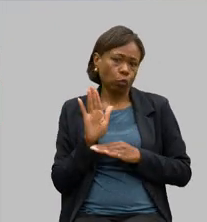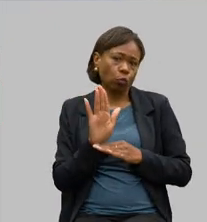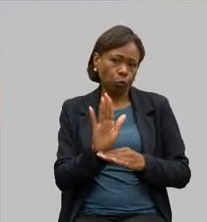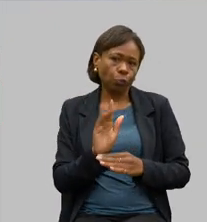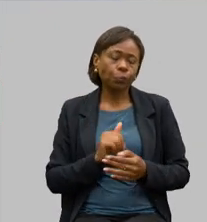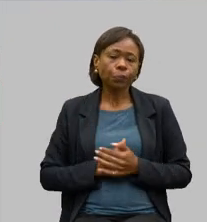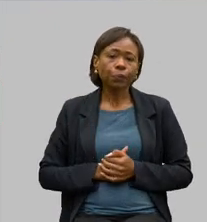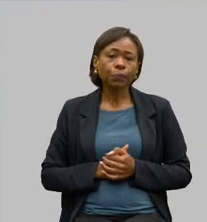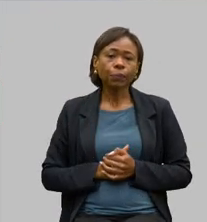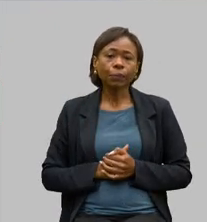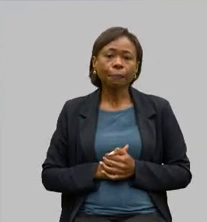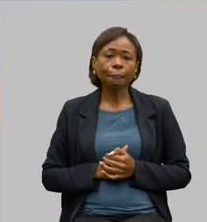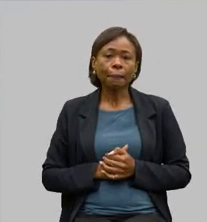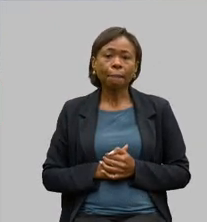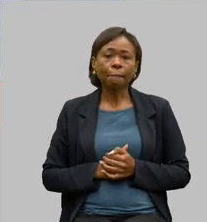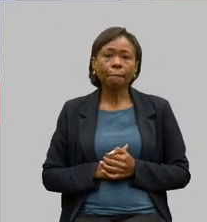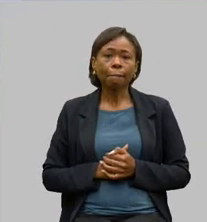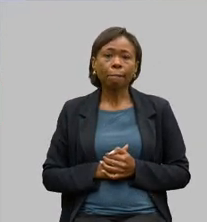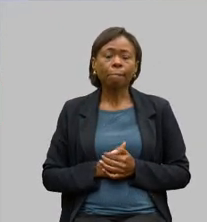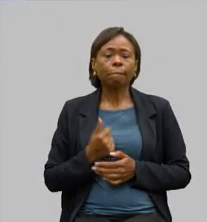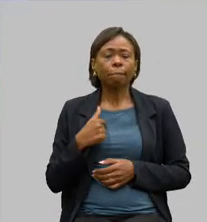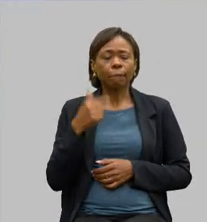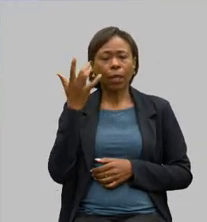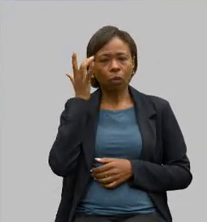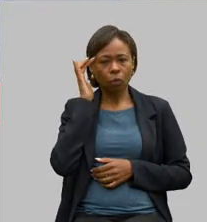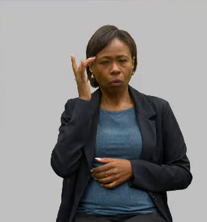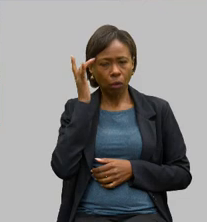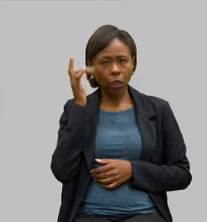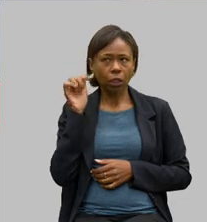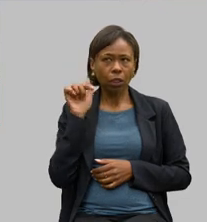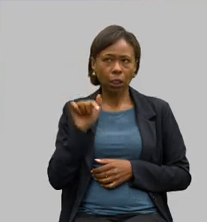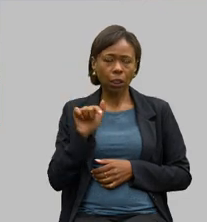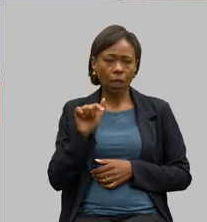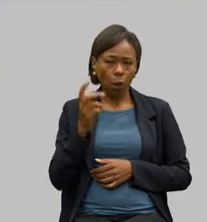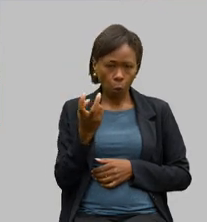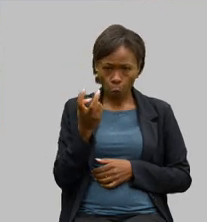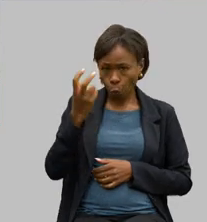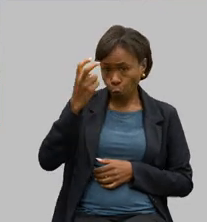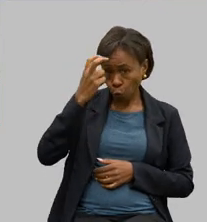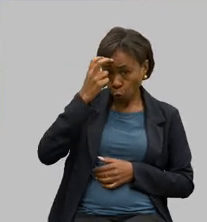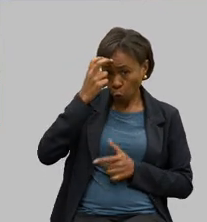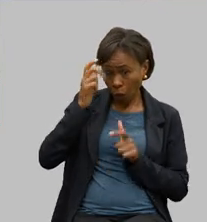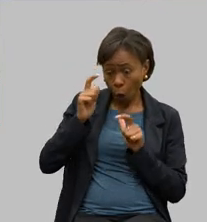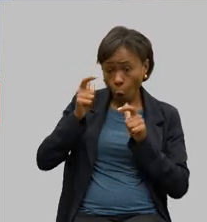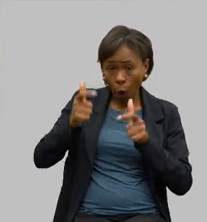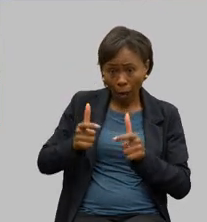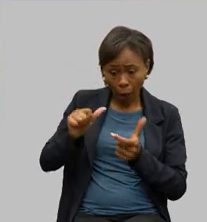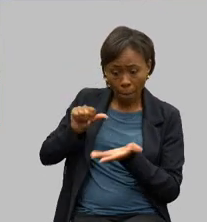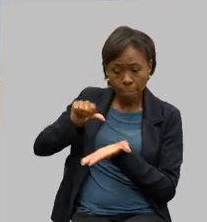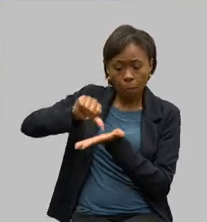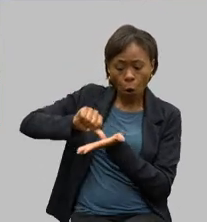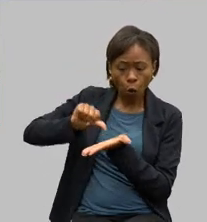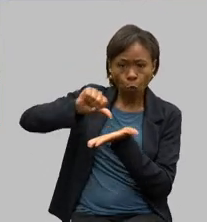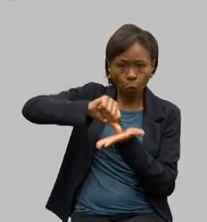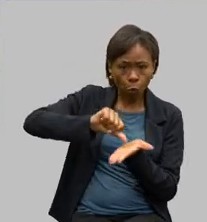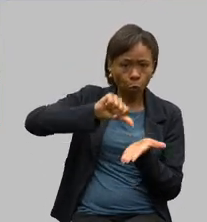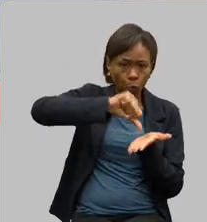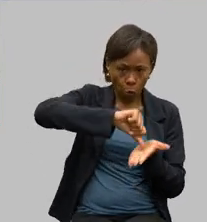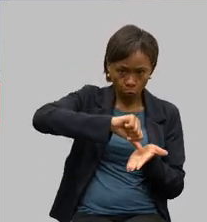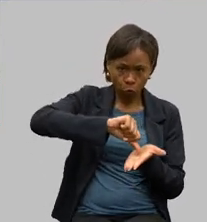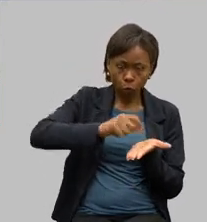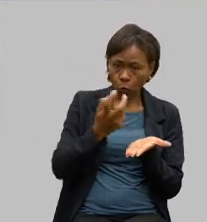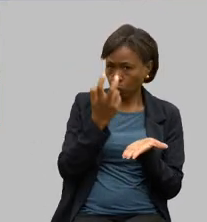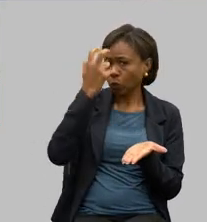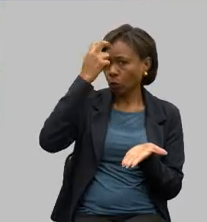eh e eu acho essa cultura local pros pontos de cultura e de bases Comunitária eh